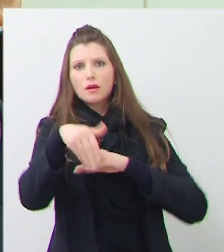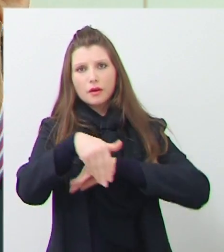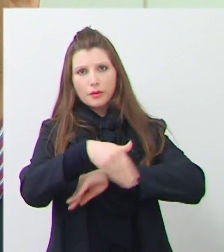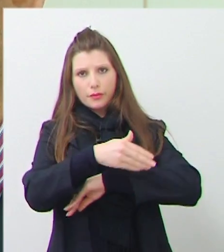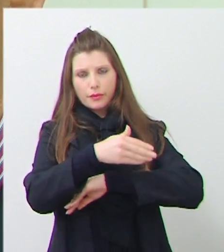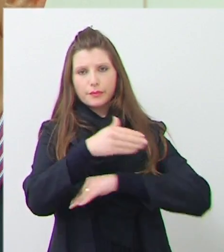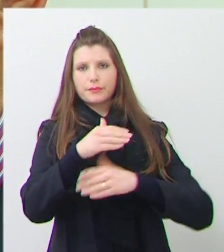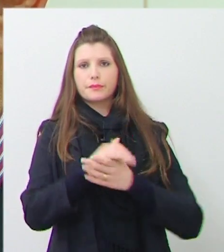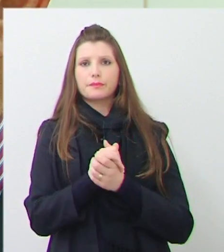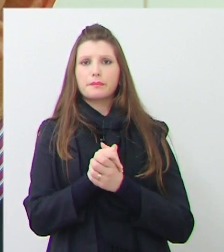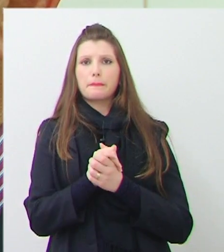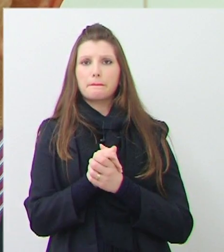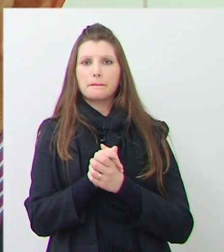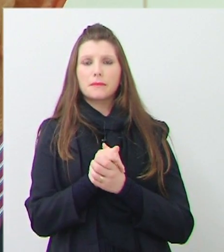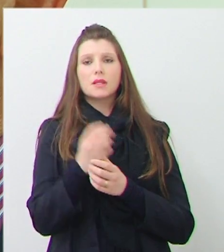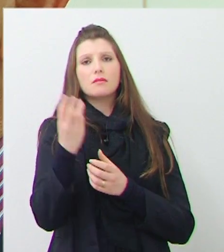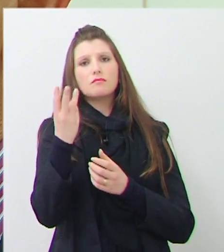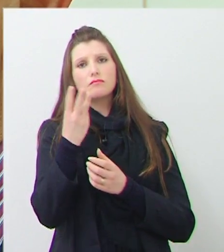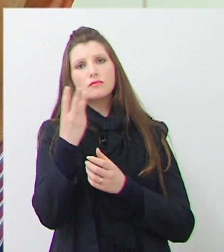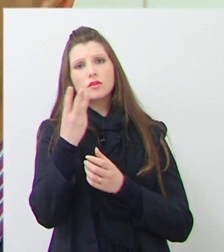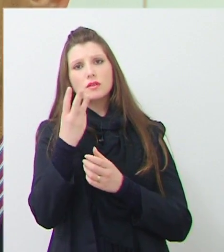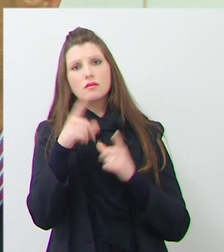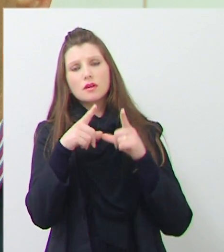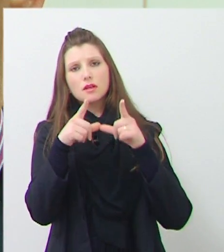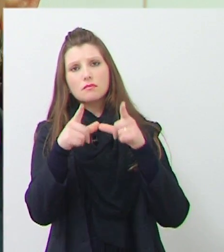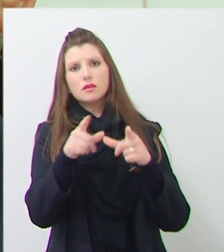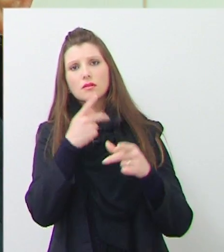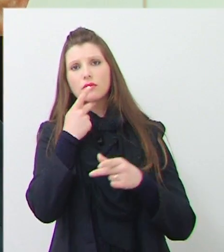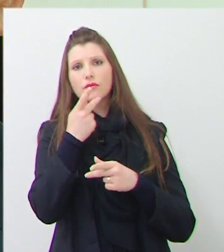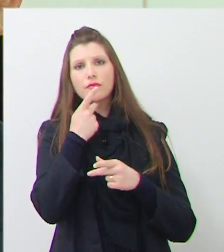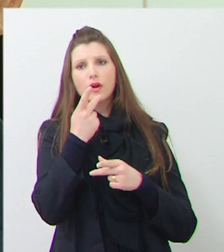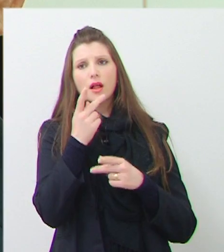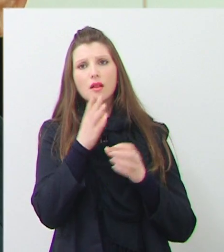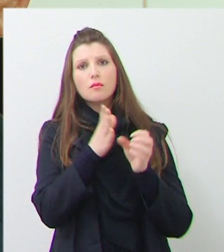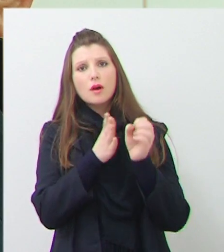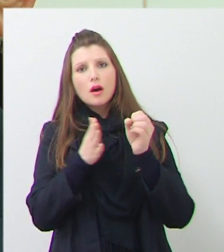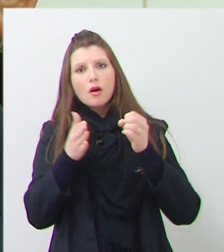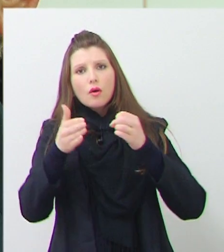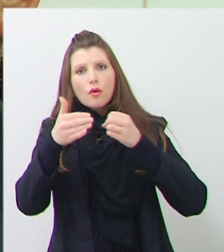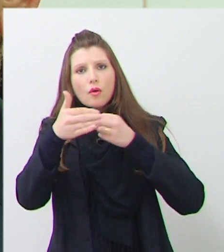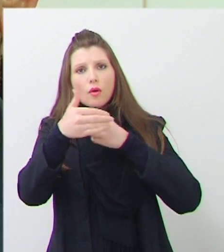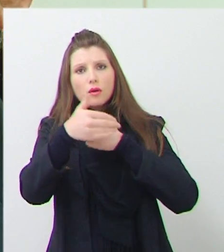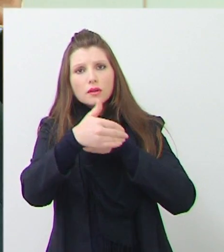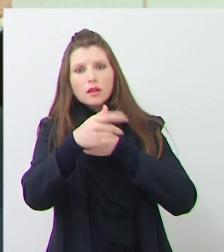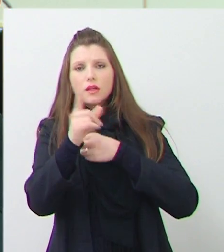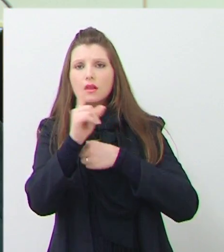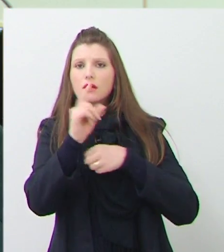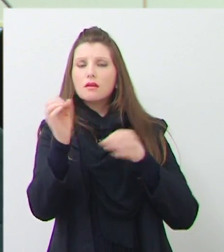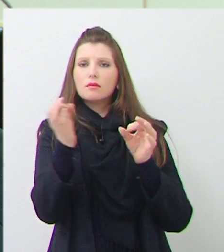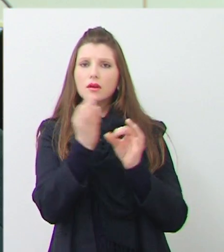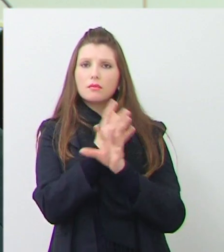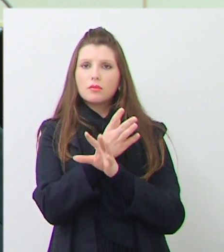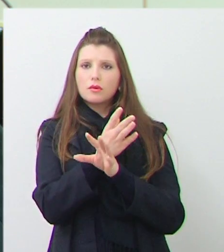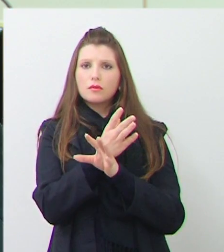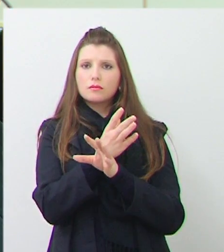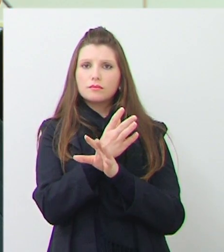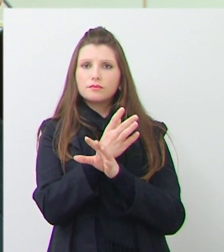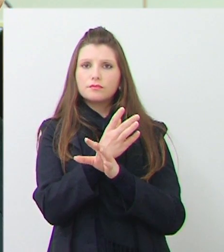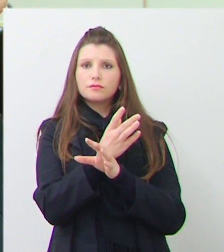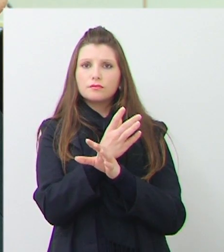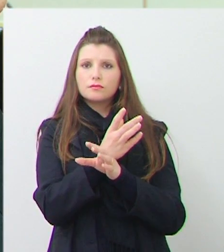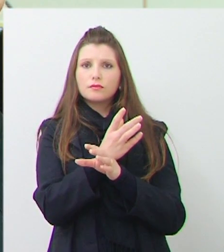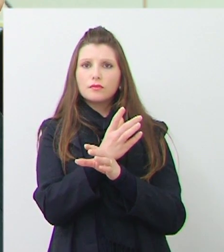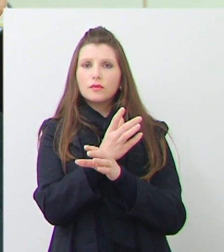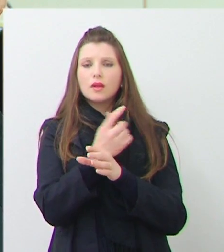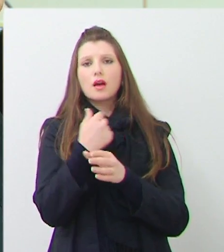daquela praça. Já o terceiro requerimento fala a respeito de uma rótula que não está finalizada. Na realidade, o poder público começou